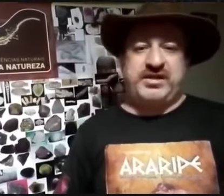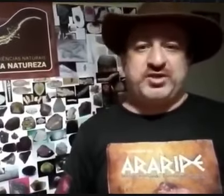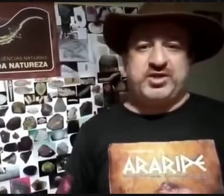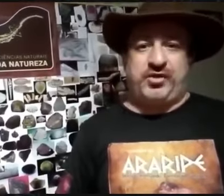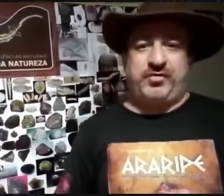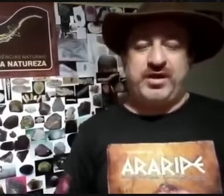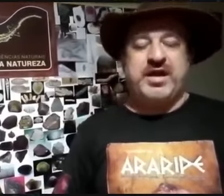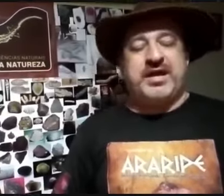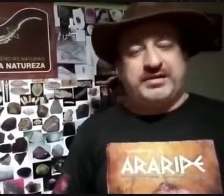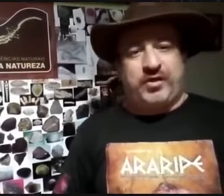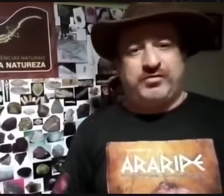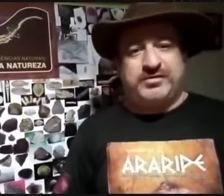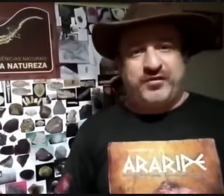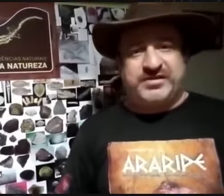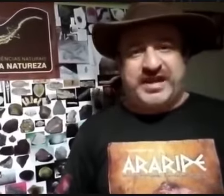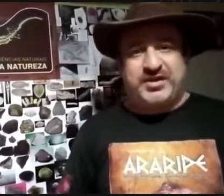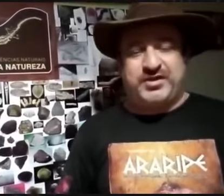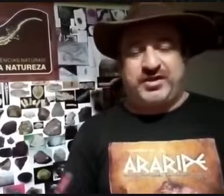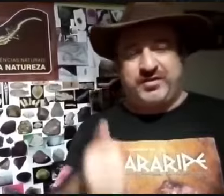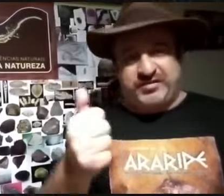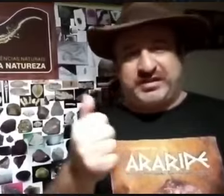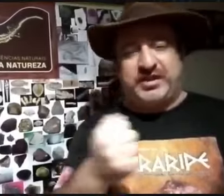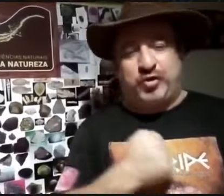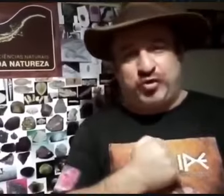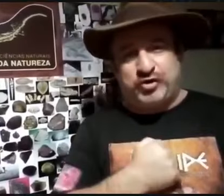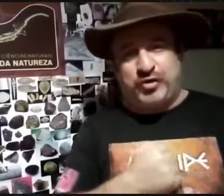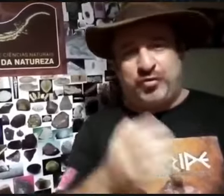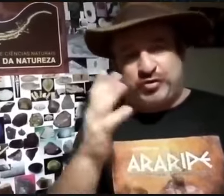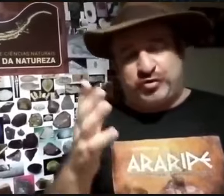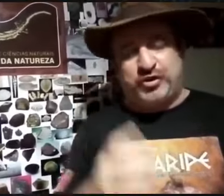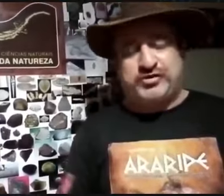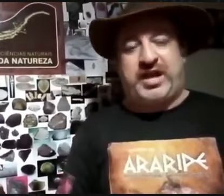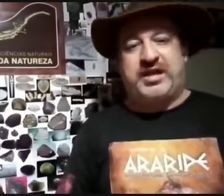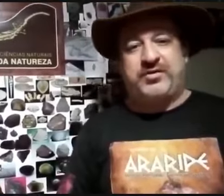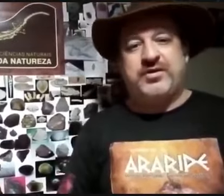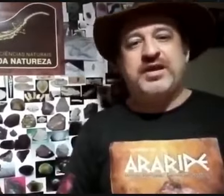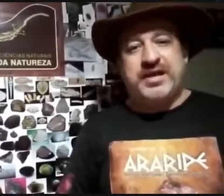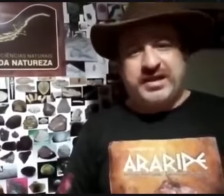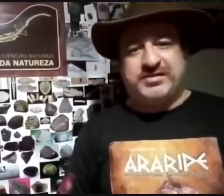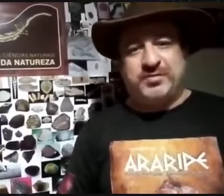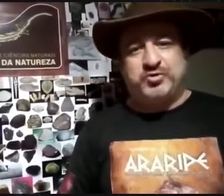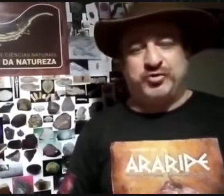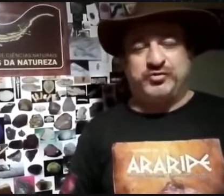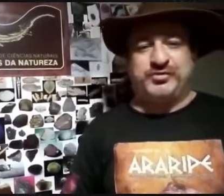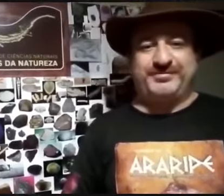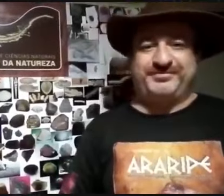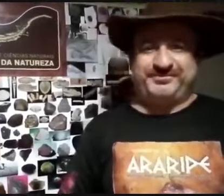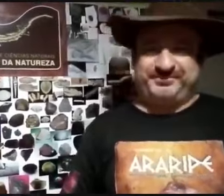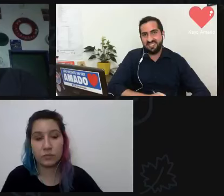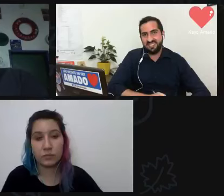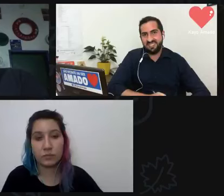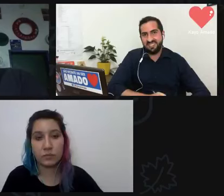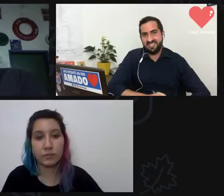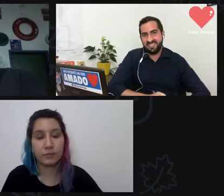na nossa região. Então, São Vicente, você tem todo o nosso amor, todo o nosso carinho e estamos juntos.